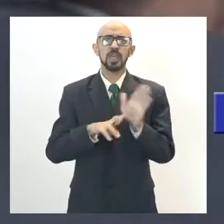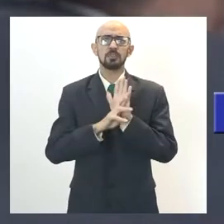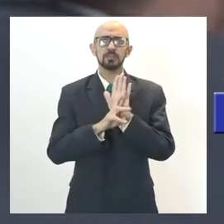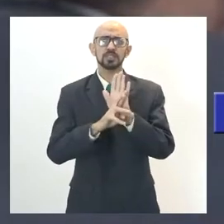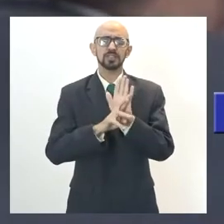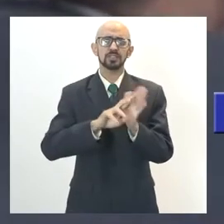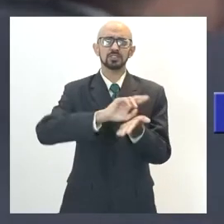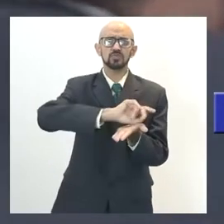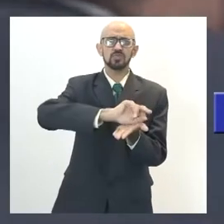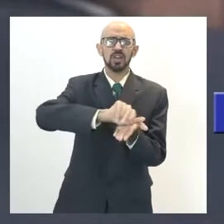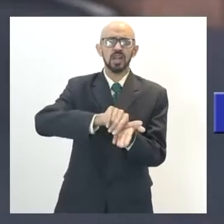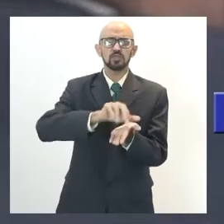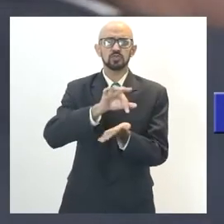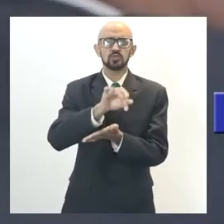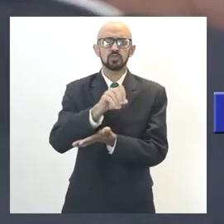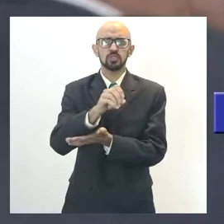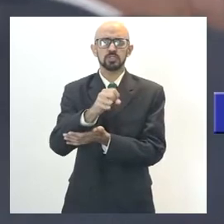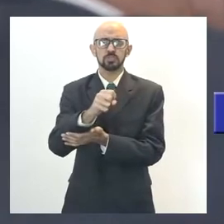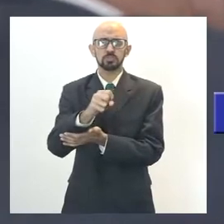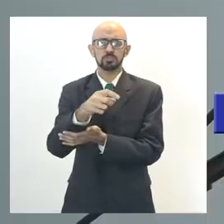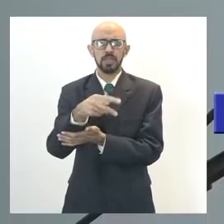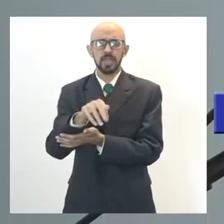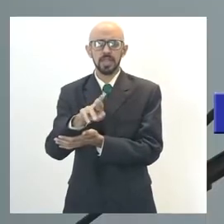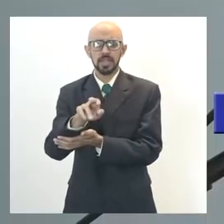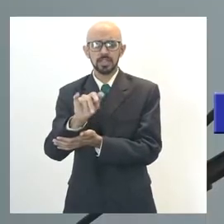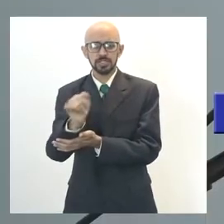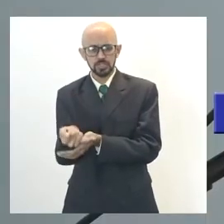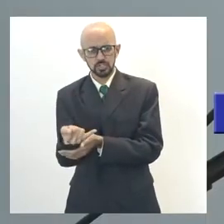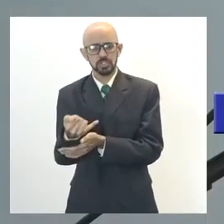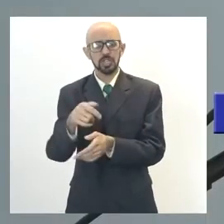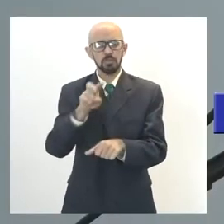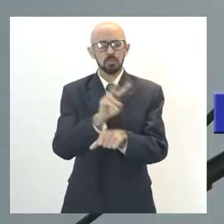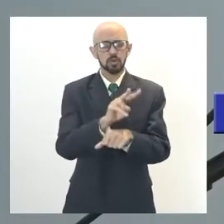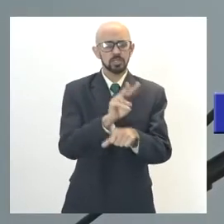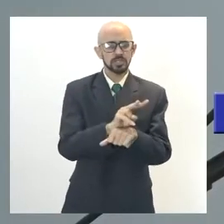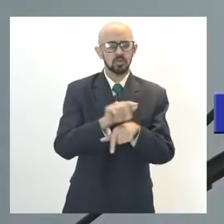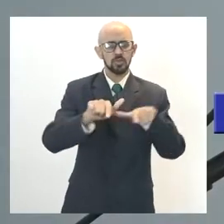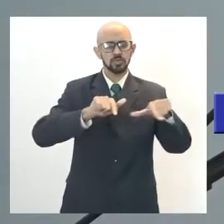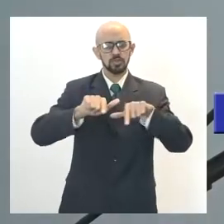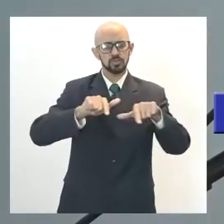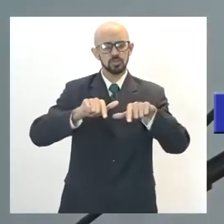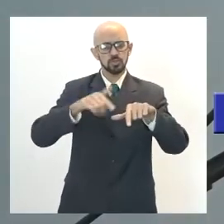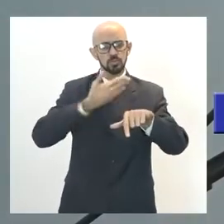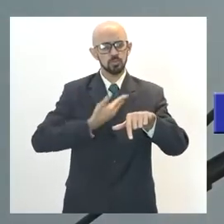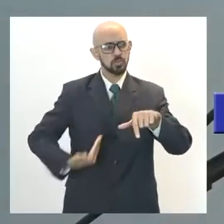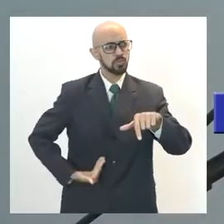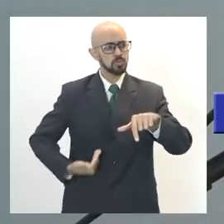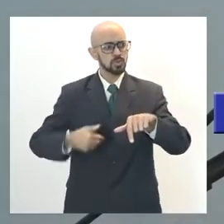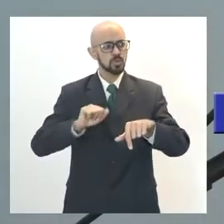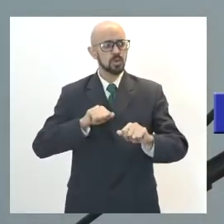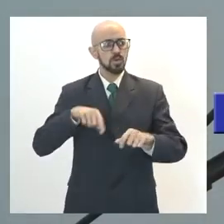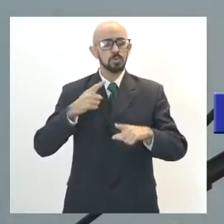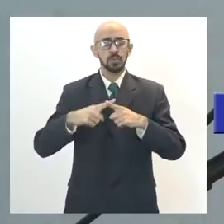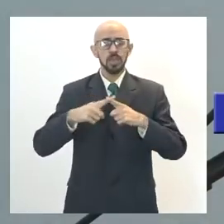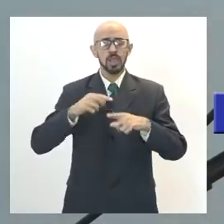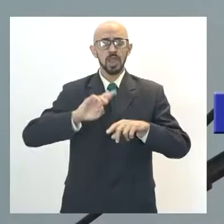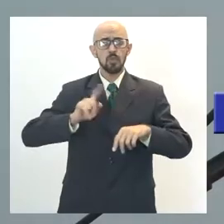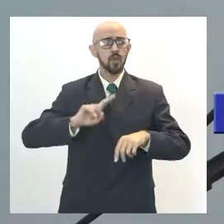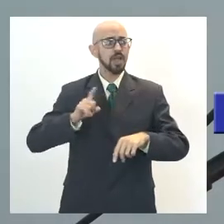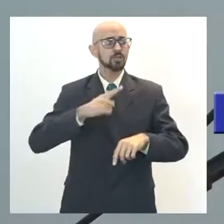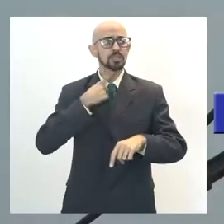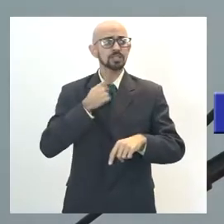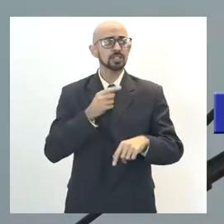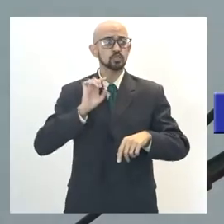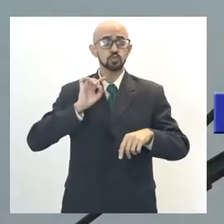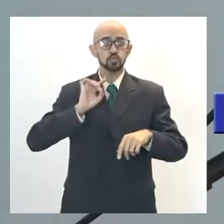mista de proteção ao serviço público e ele não é é apenas um desejo de uma nova